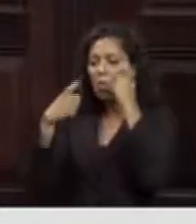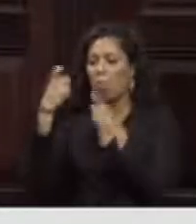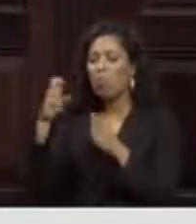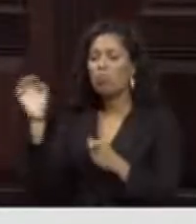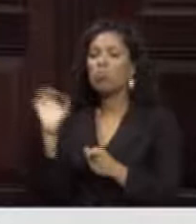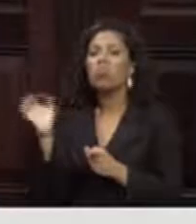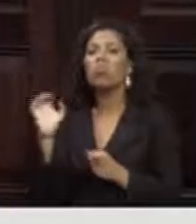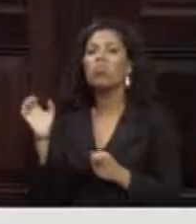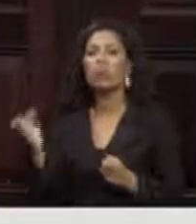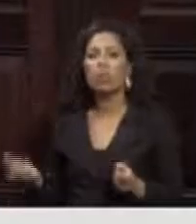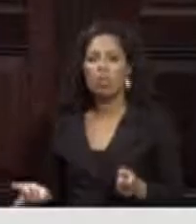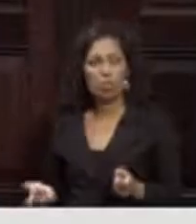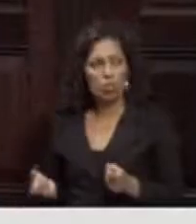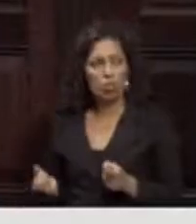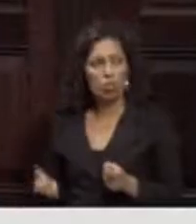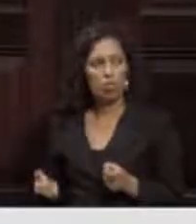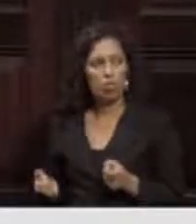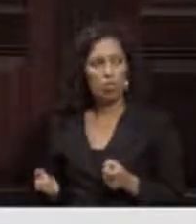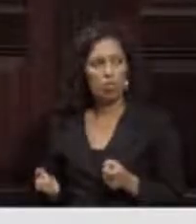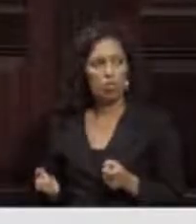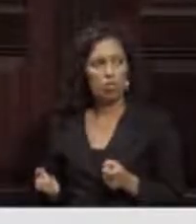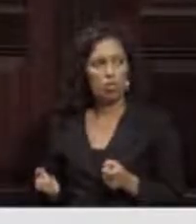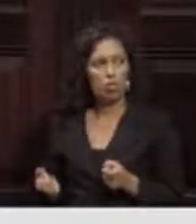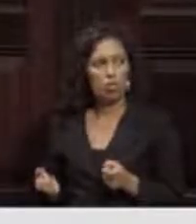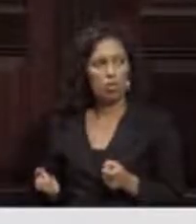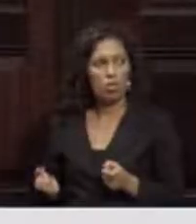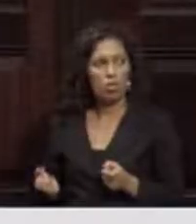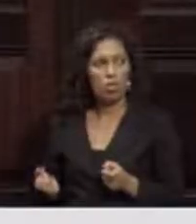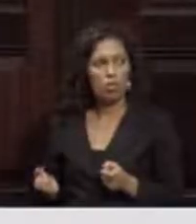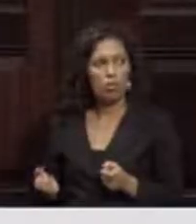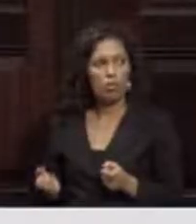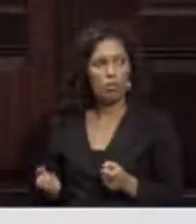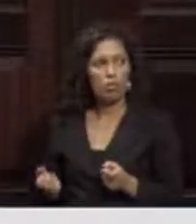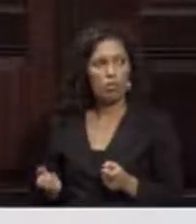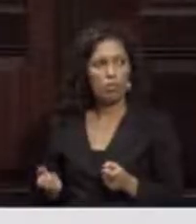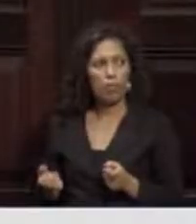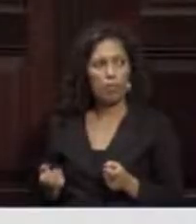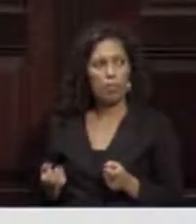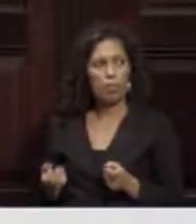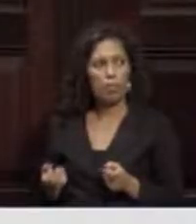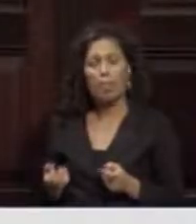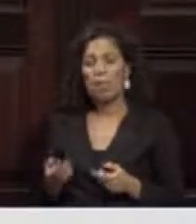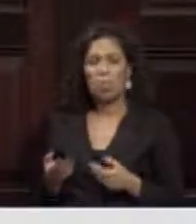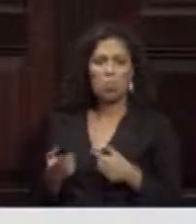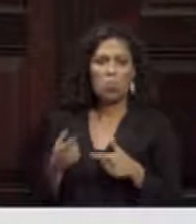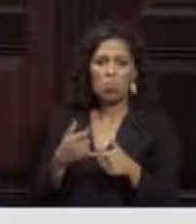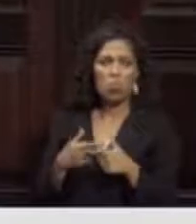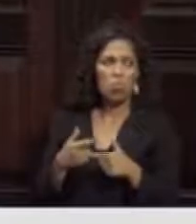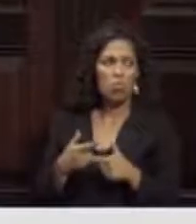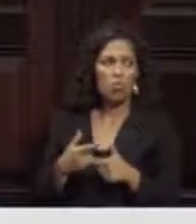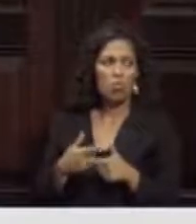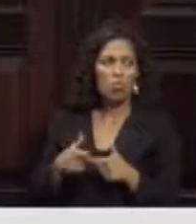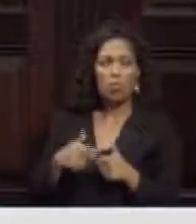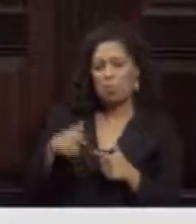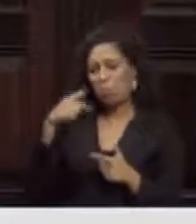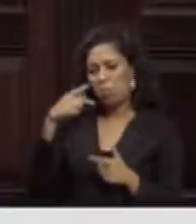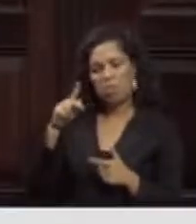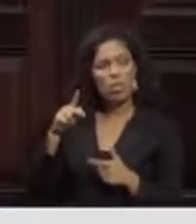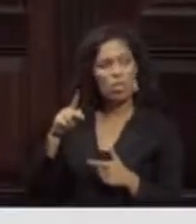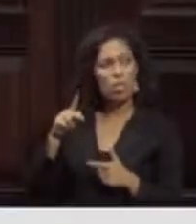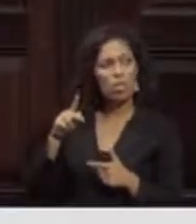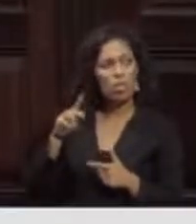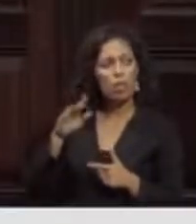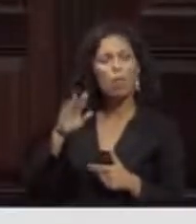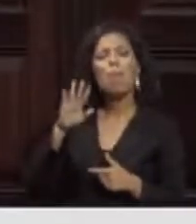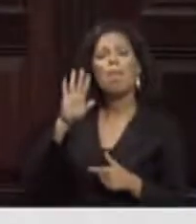E nós debatemos que exatamente para ser cada vez de forma mais firme e comprometido com a luta dos trabalhadores, é